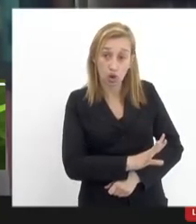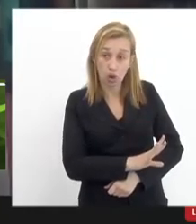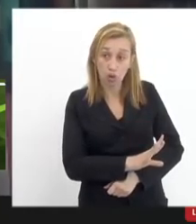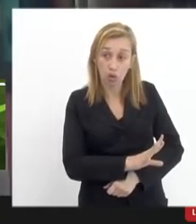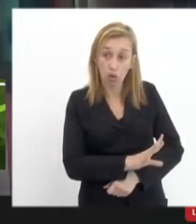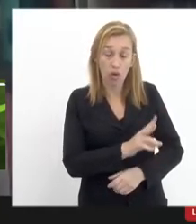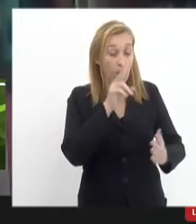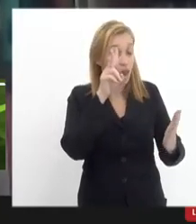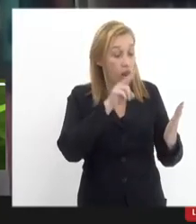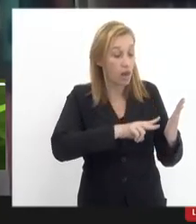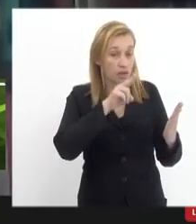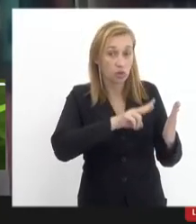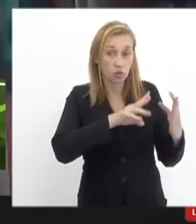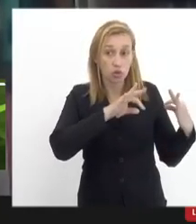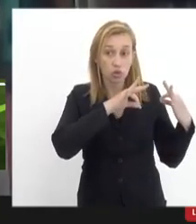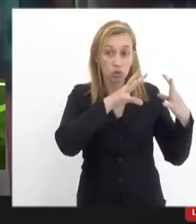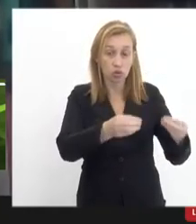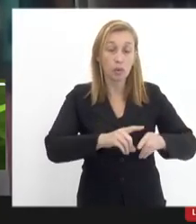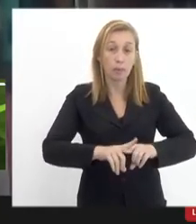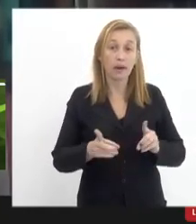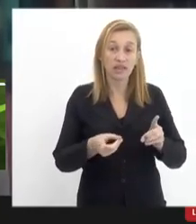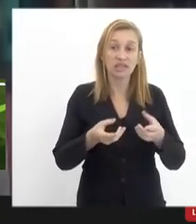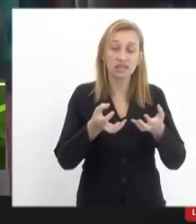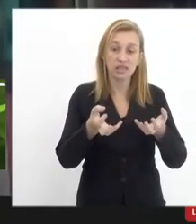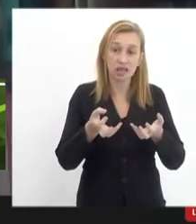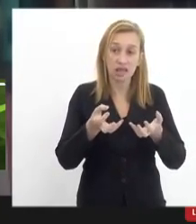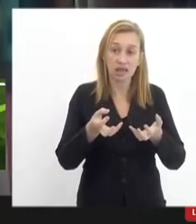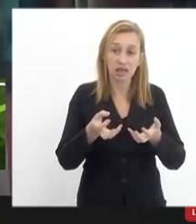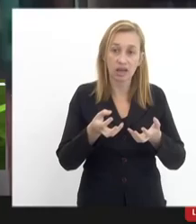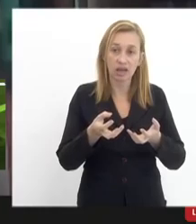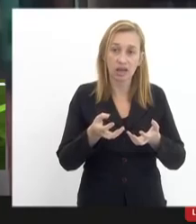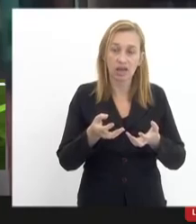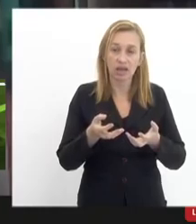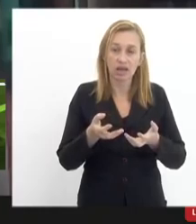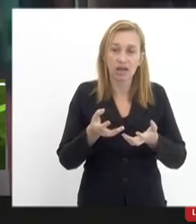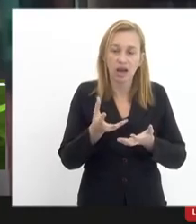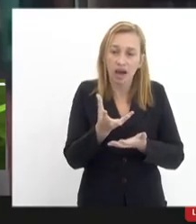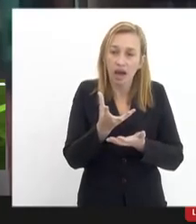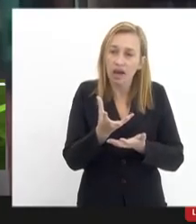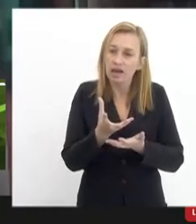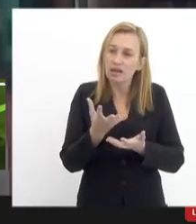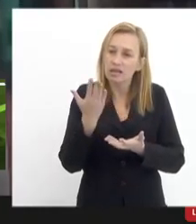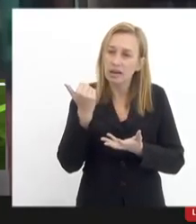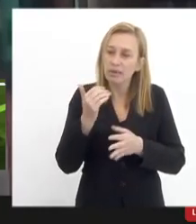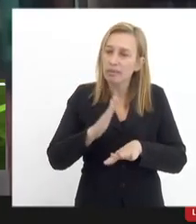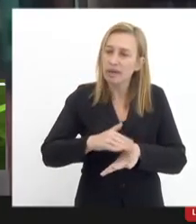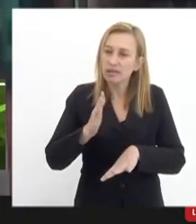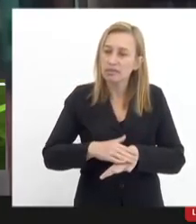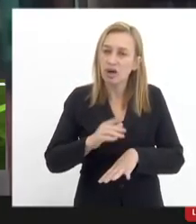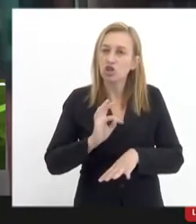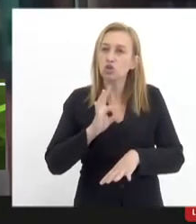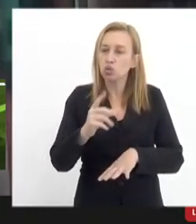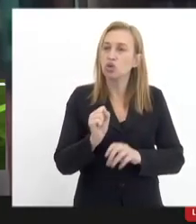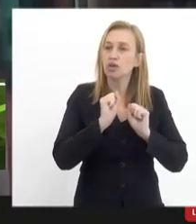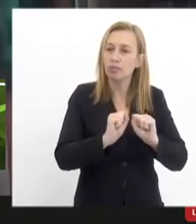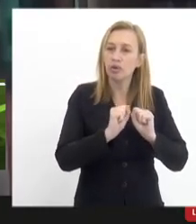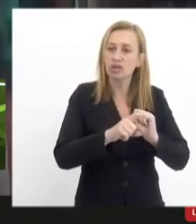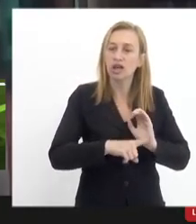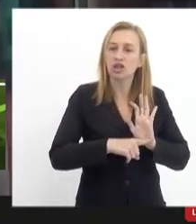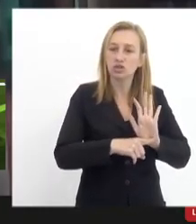a leitura delas, como tenta extrair delas tudo aquilo que possa contemplar, né, nossas